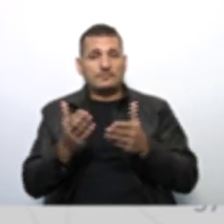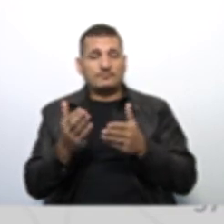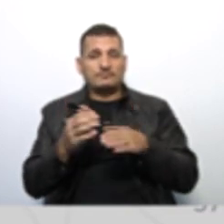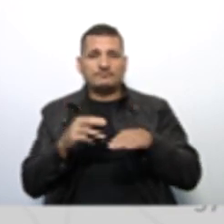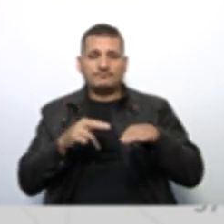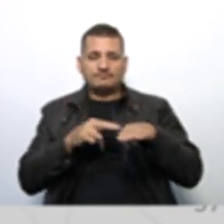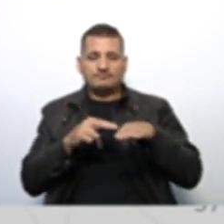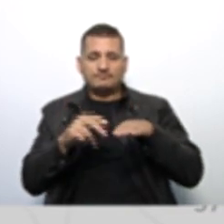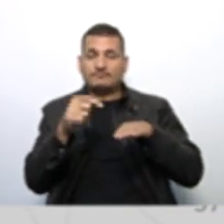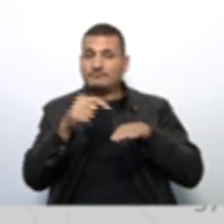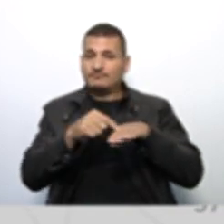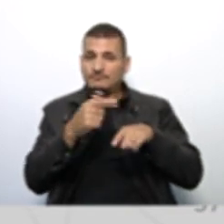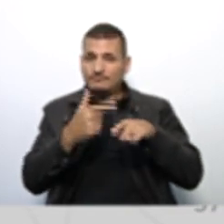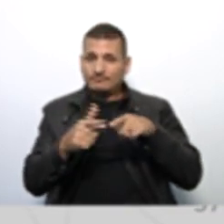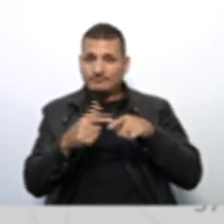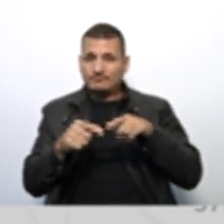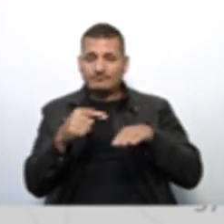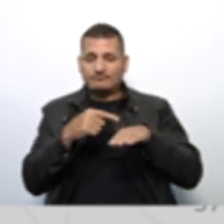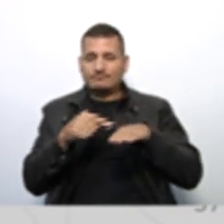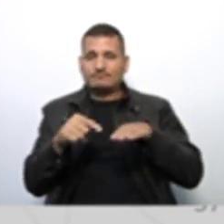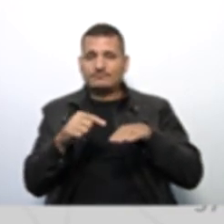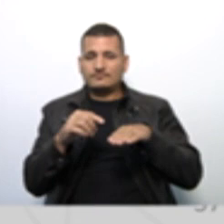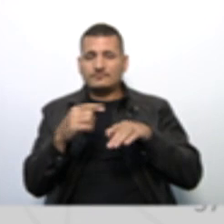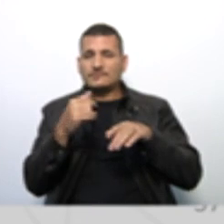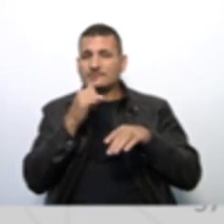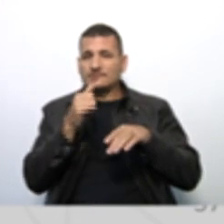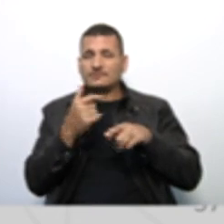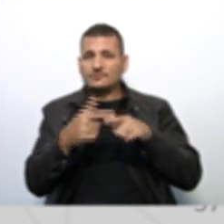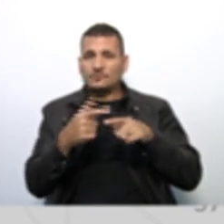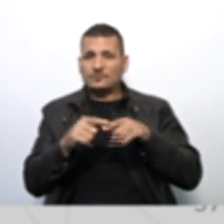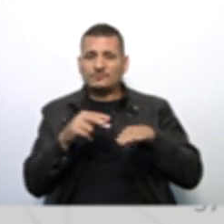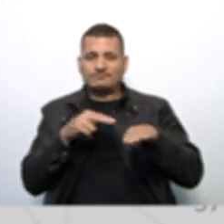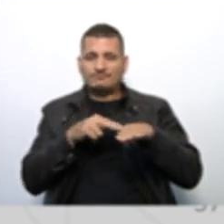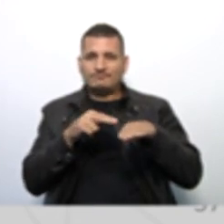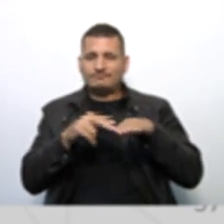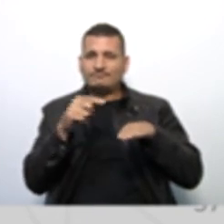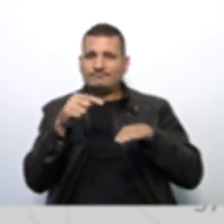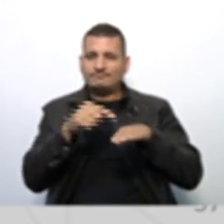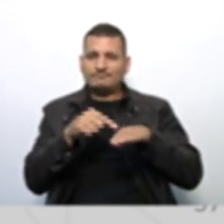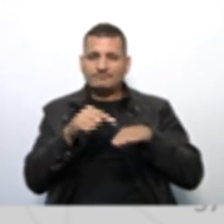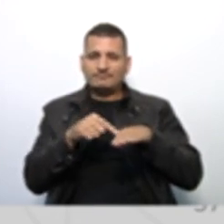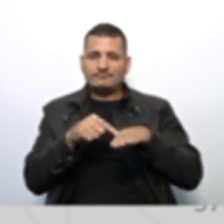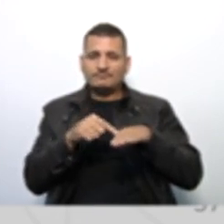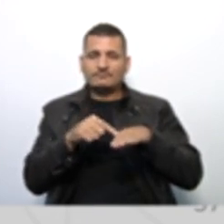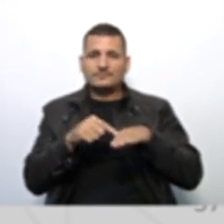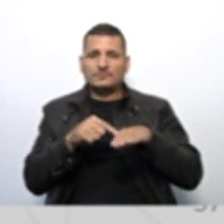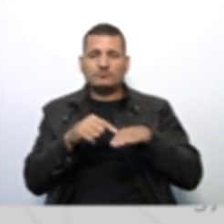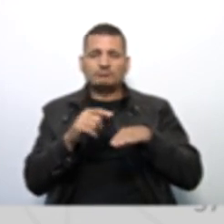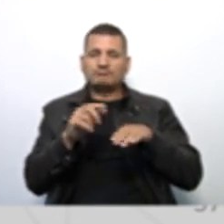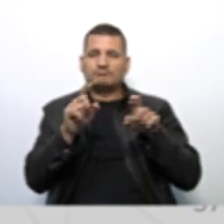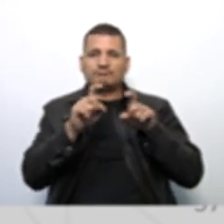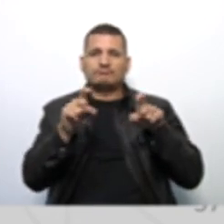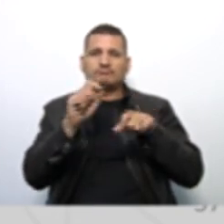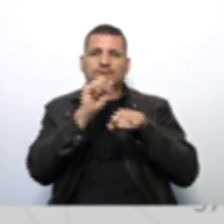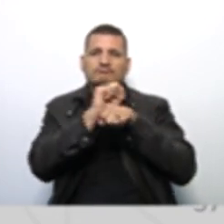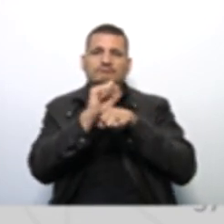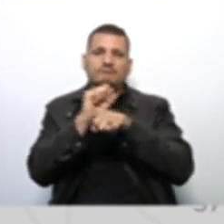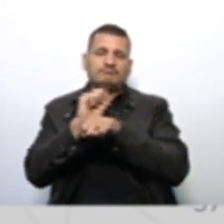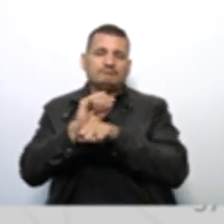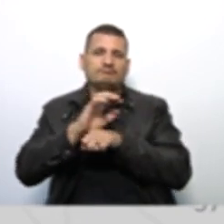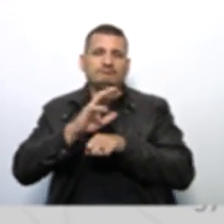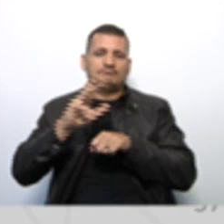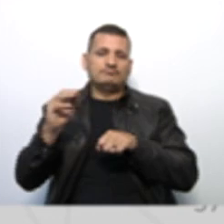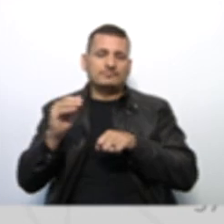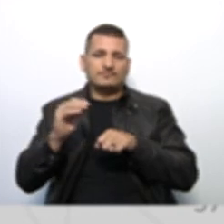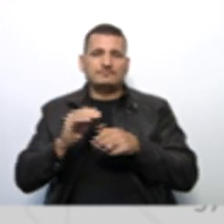né, professor? Pessoal, aí que tá, né? Se nós tivermos problema no equipamento aqui, nada funciona também, né? Porque aí todas as estações estão